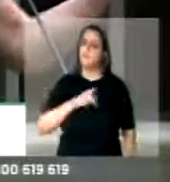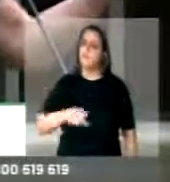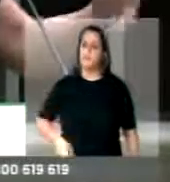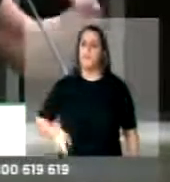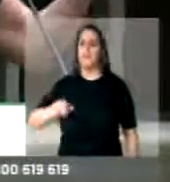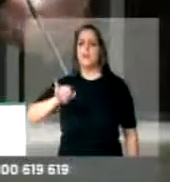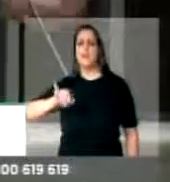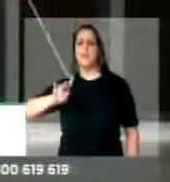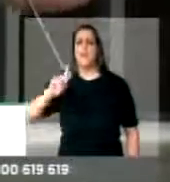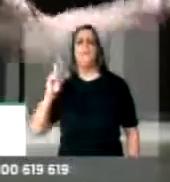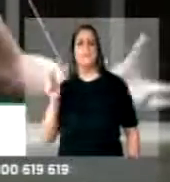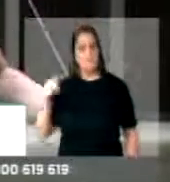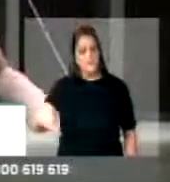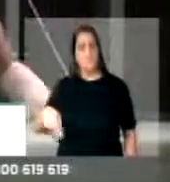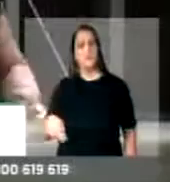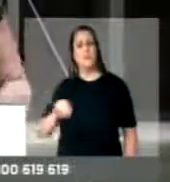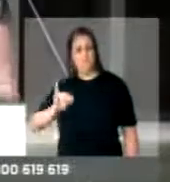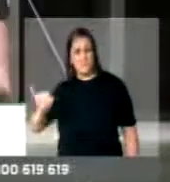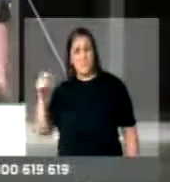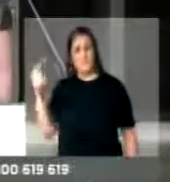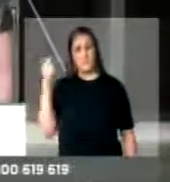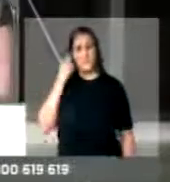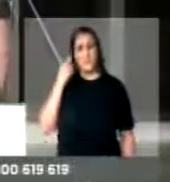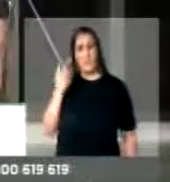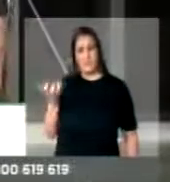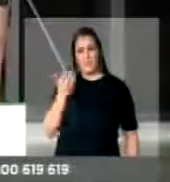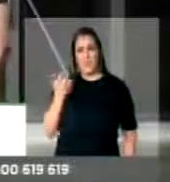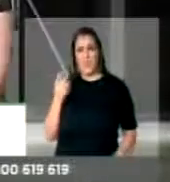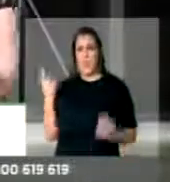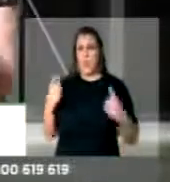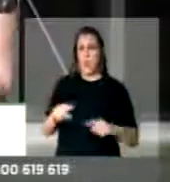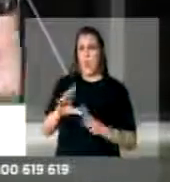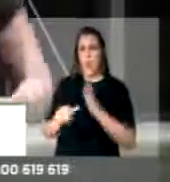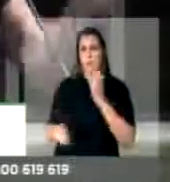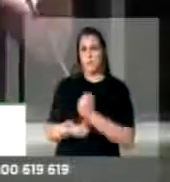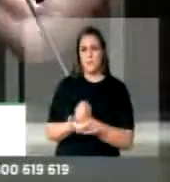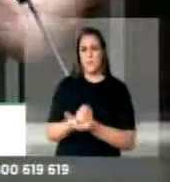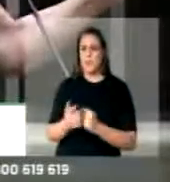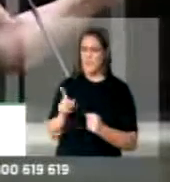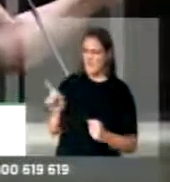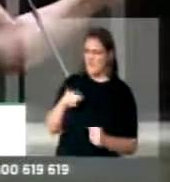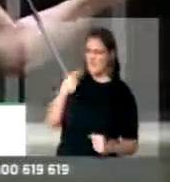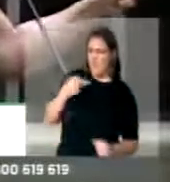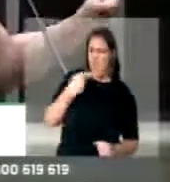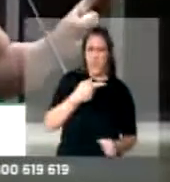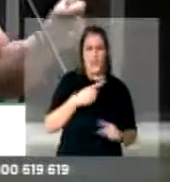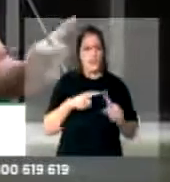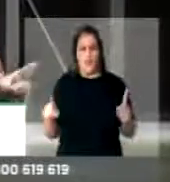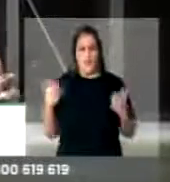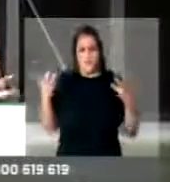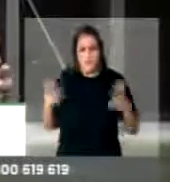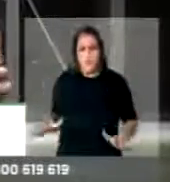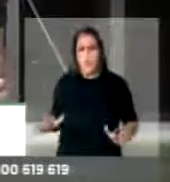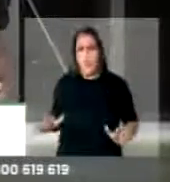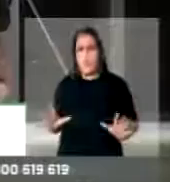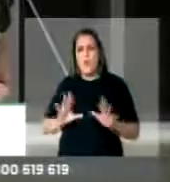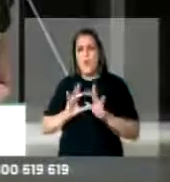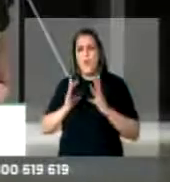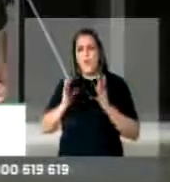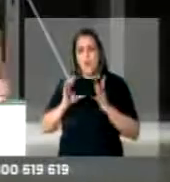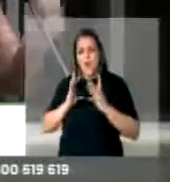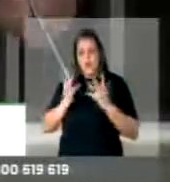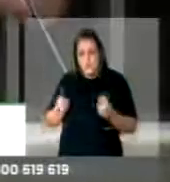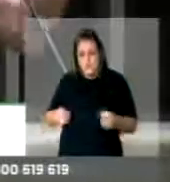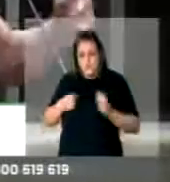que acham que tem que se combater a corrupção não querem investigar a corrupção nas suas hostes, não querem investigar o cheque de